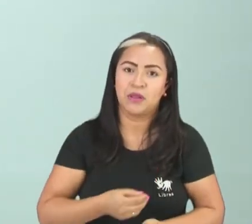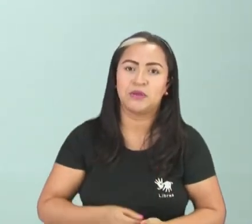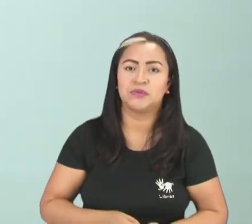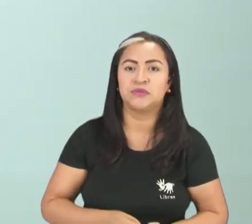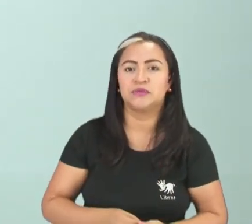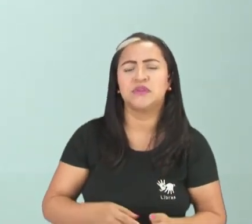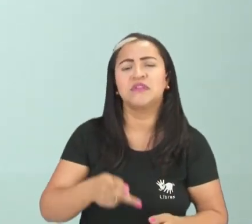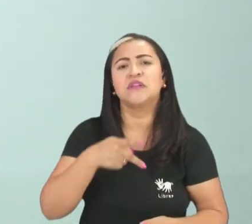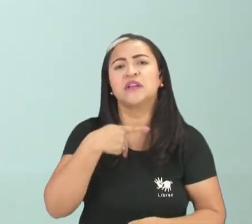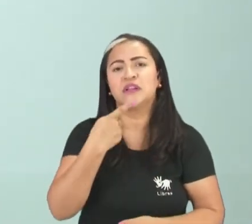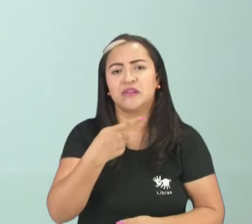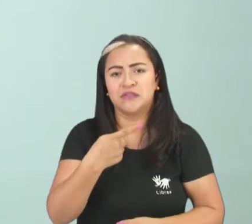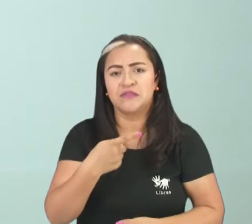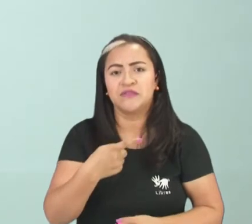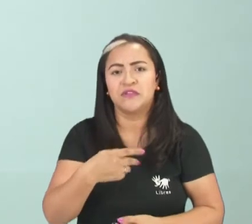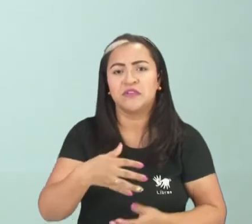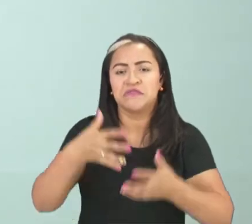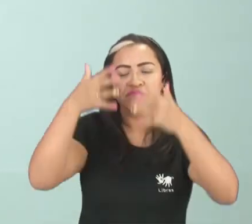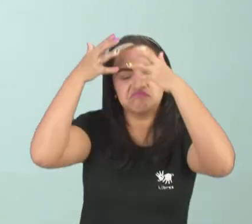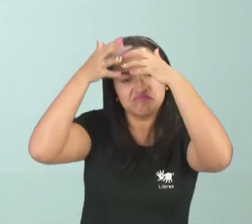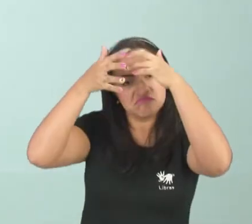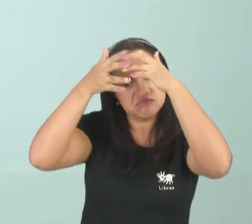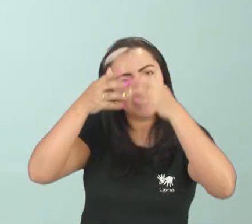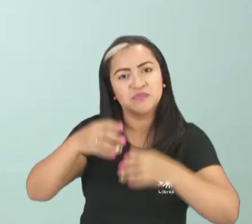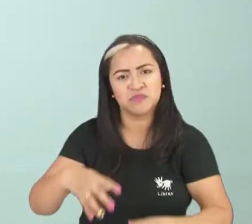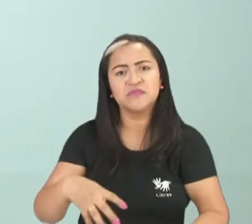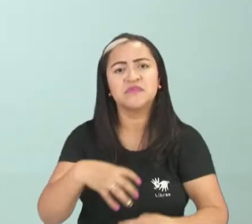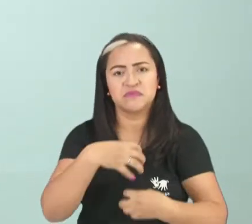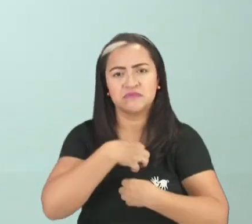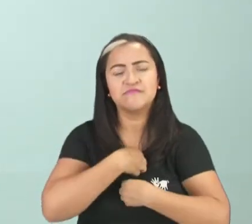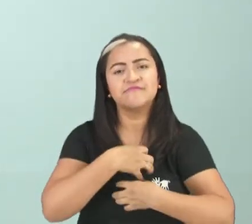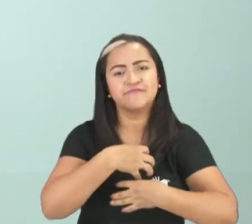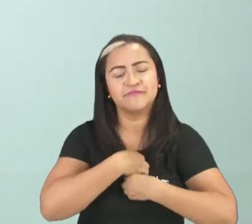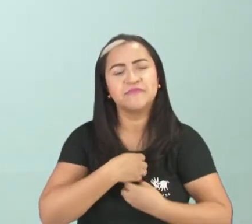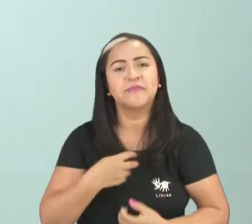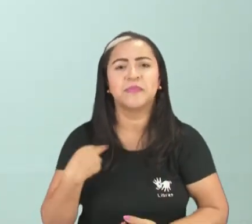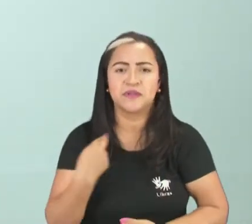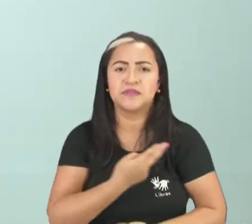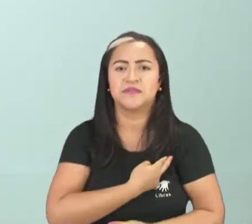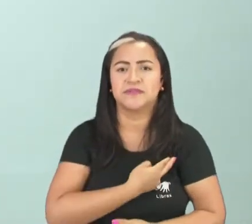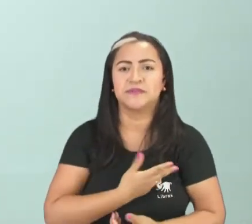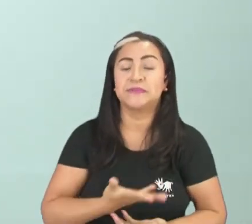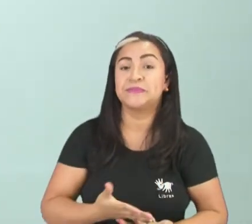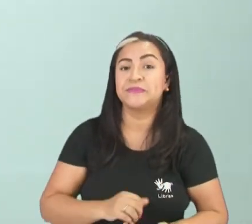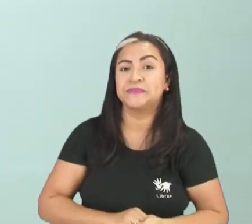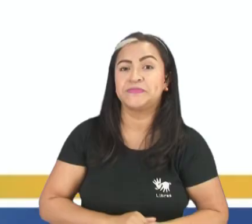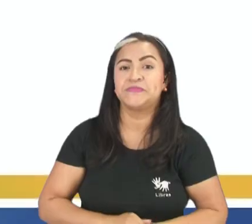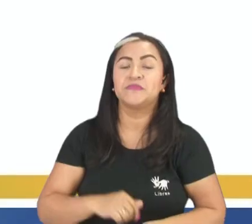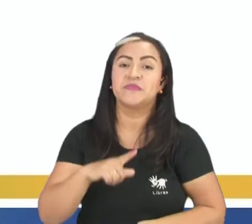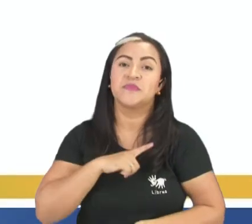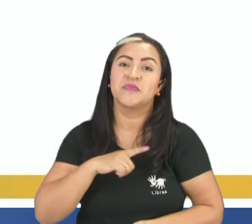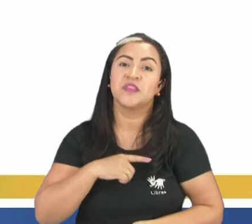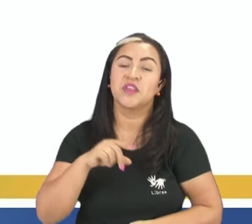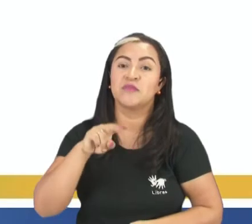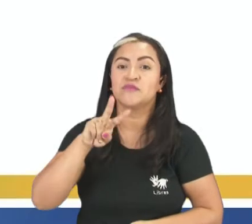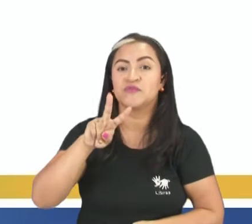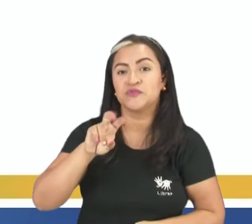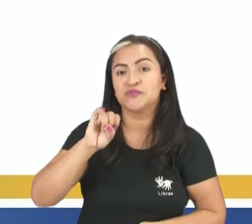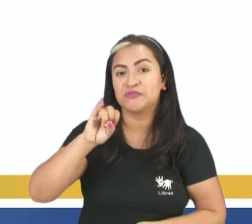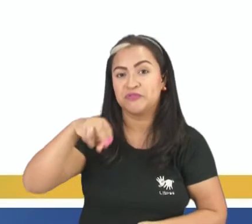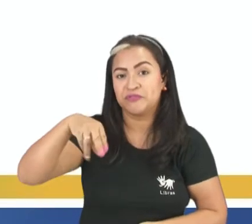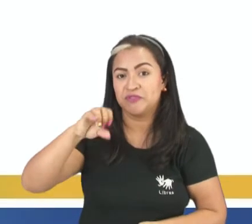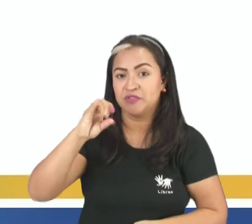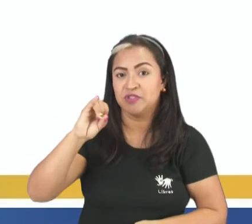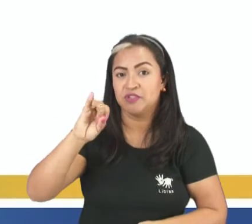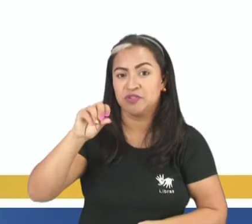com a gente, ele também vai fazer sentido para a gente, entenderam? E aqui nós temos Vinícius de Moraes,